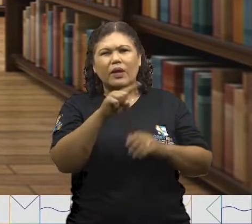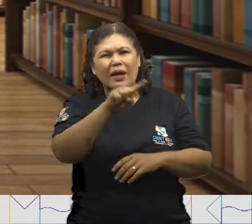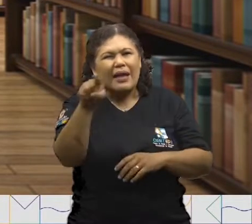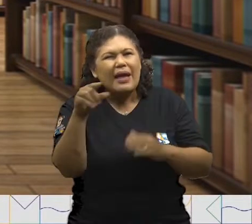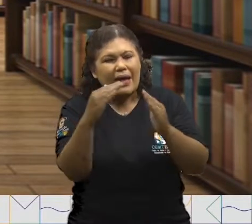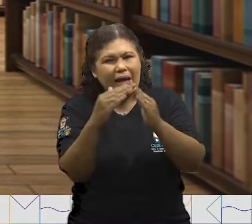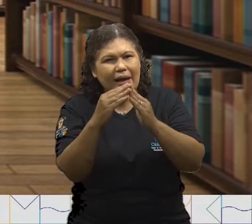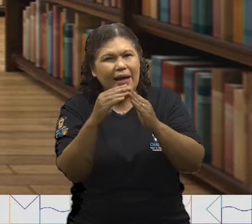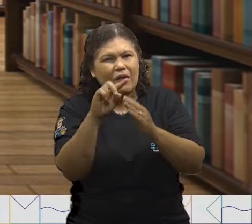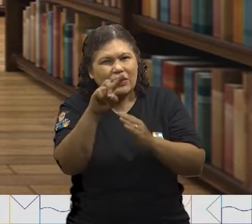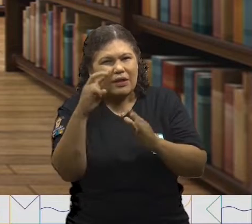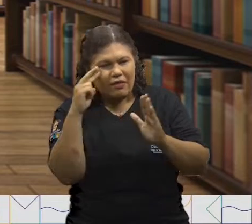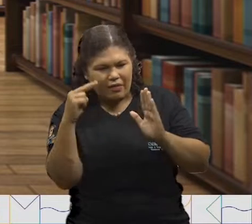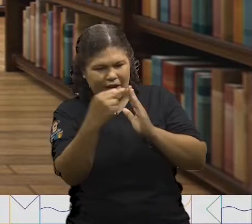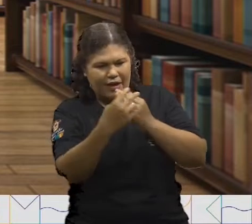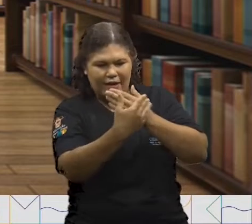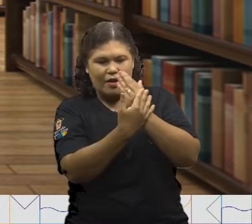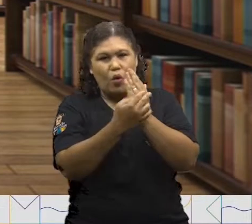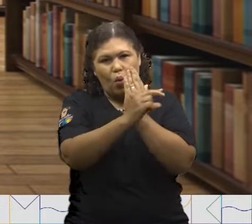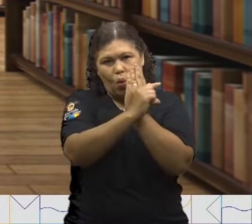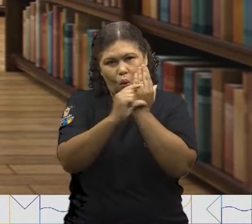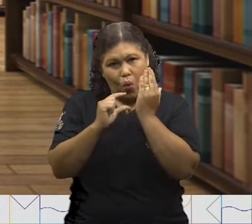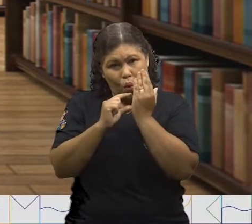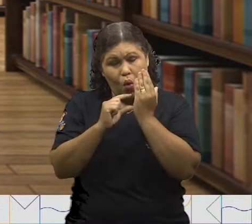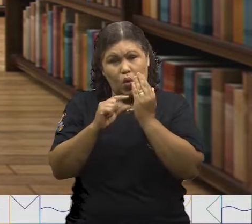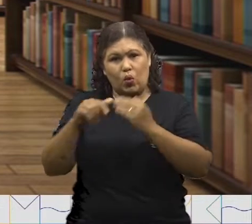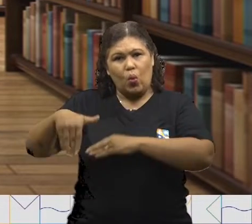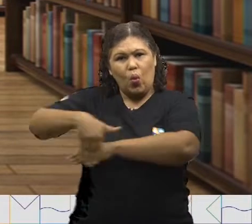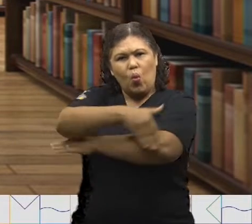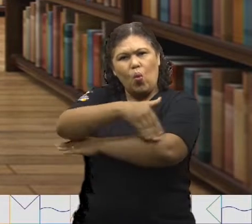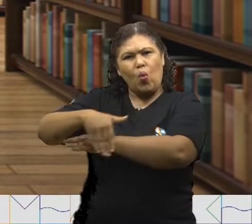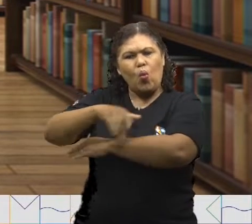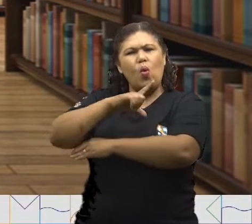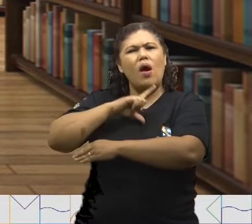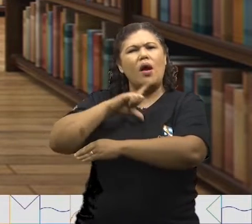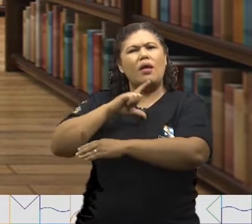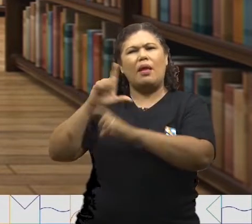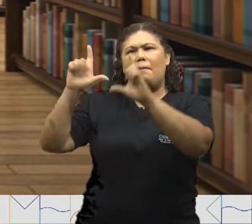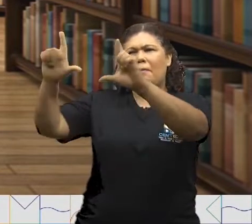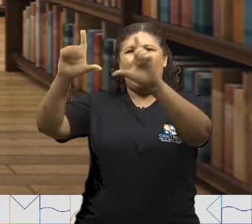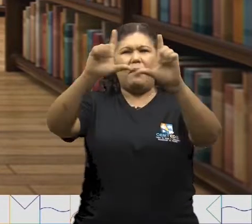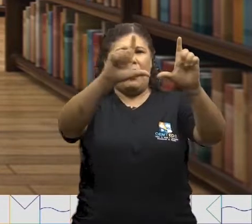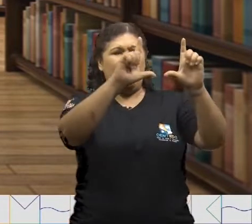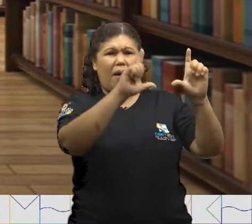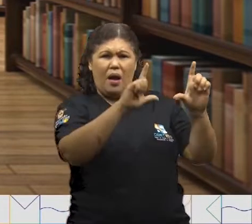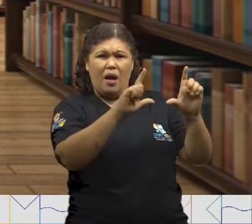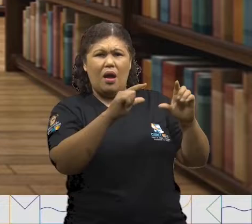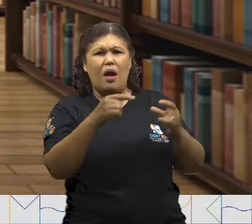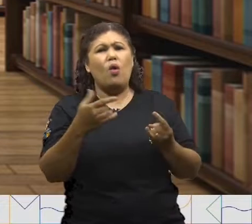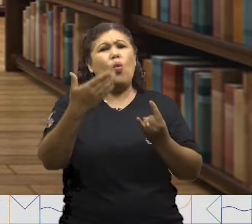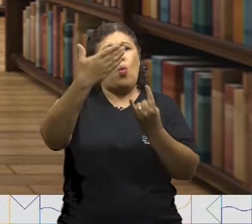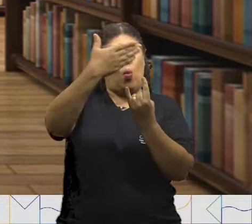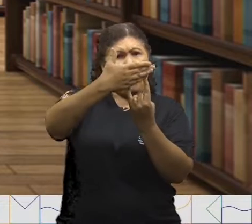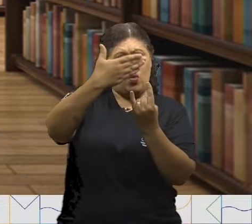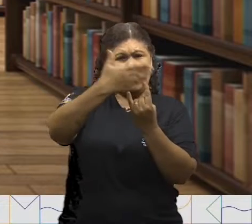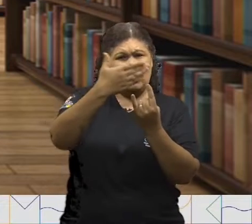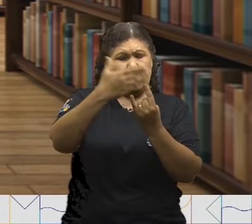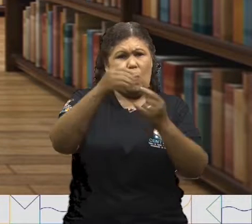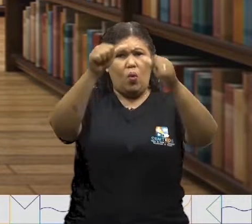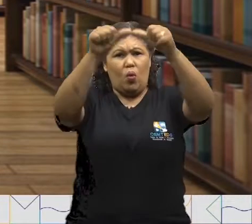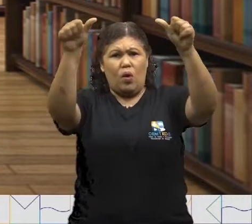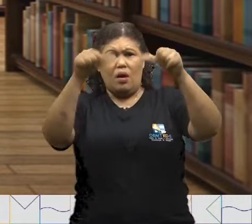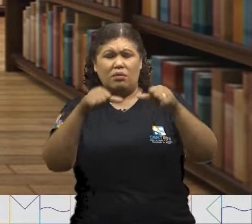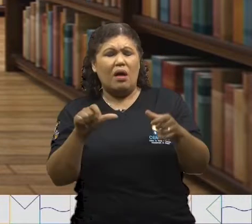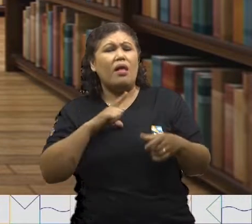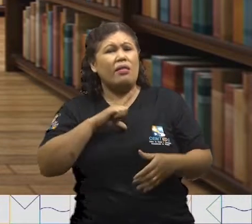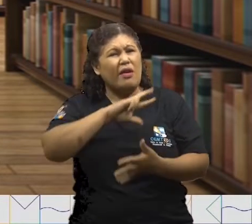os rótulos, livros, na rua, há placas, outdoors, cartazes. Sabemos